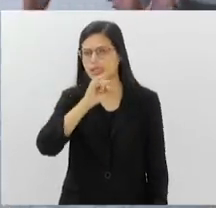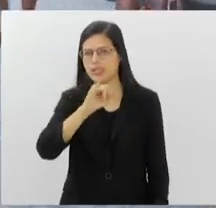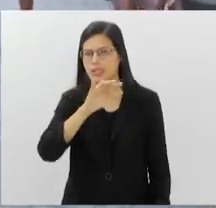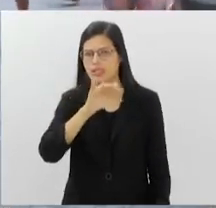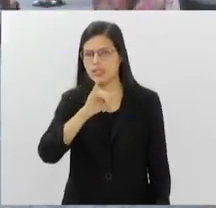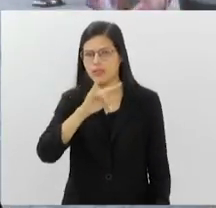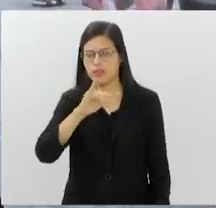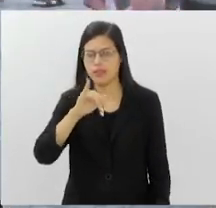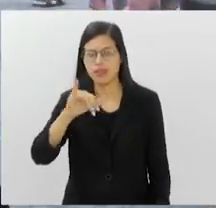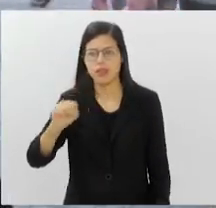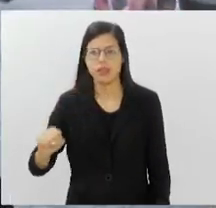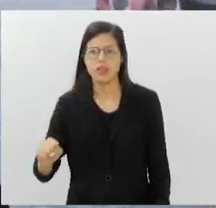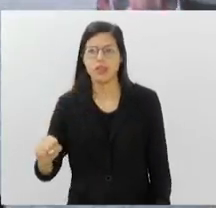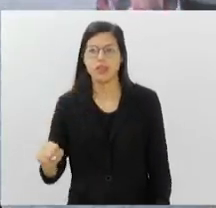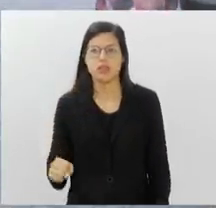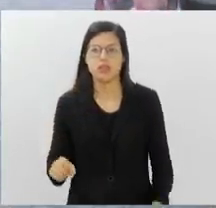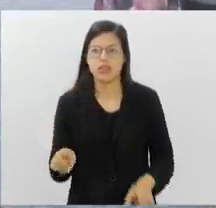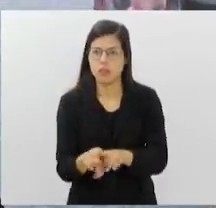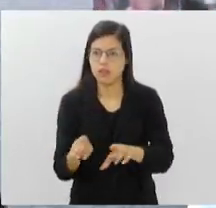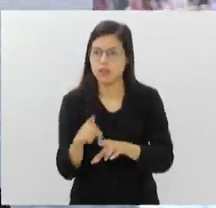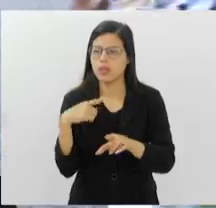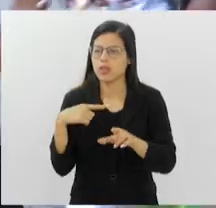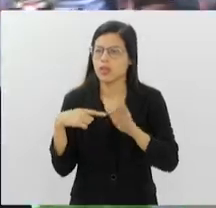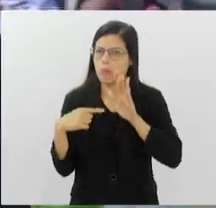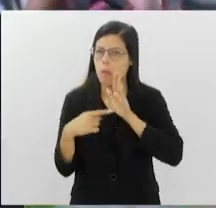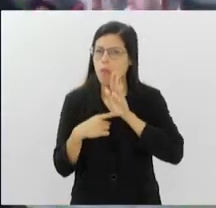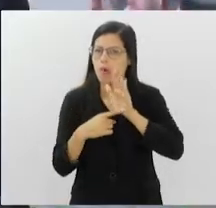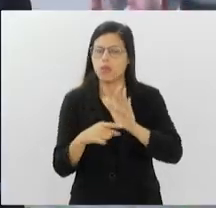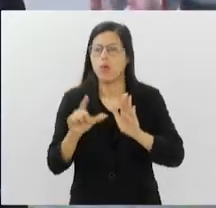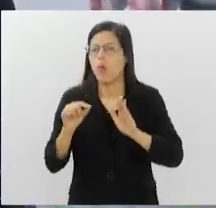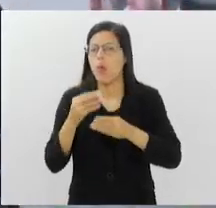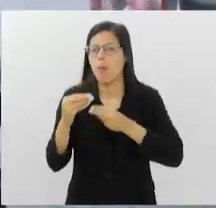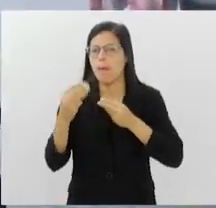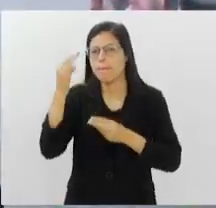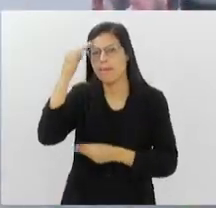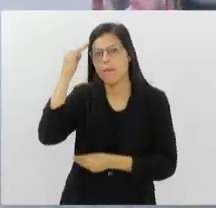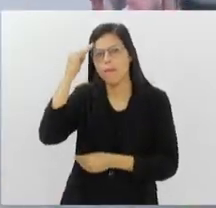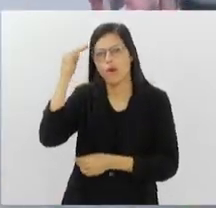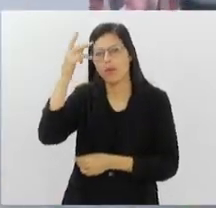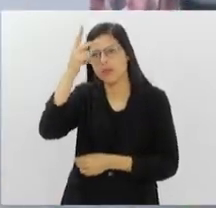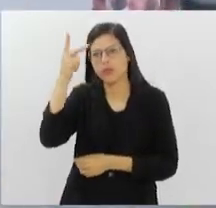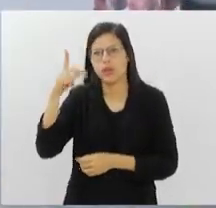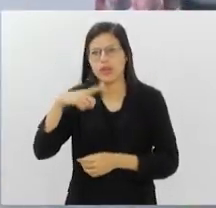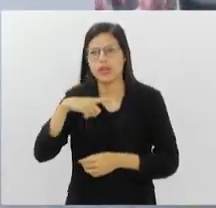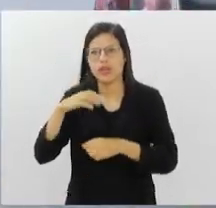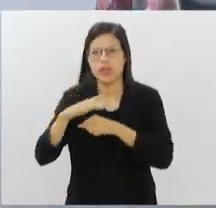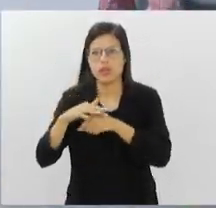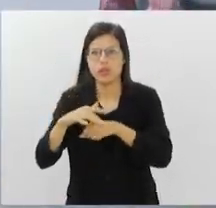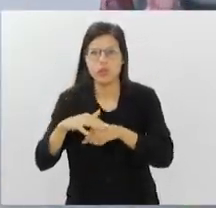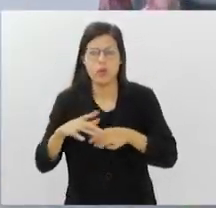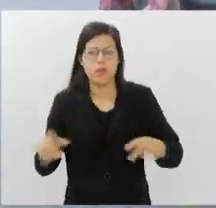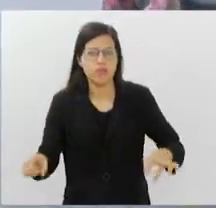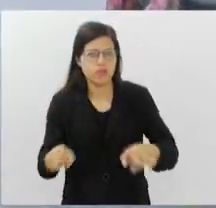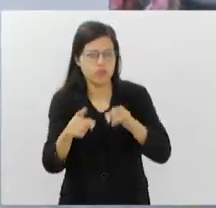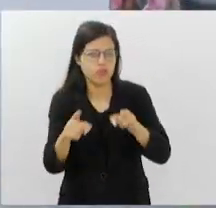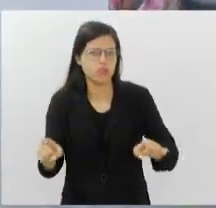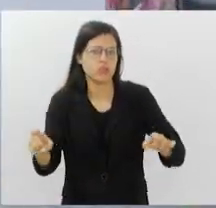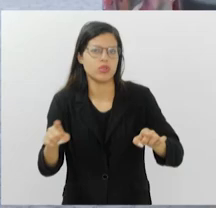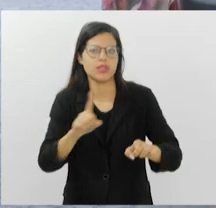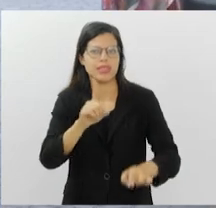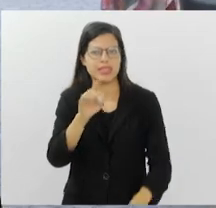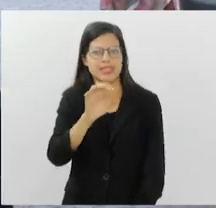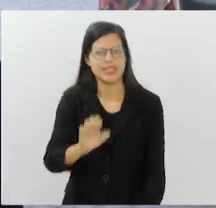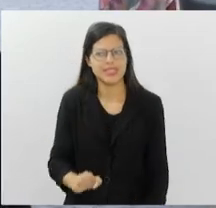é a memória de quem tem sífilis. Então, ela está no meio. Música de Zé Ramalho, Meu Treponema, que não